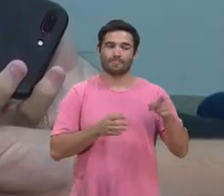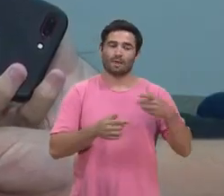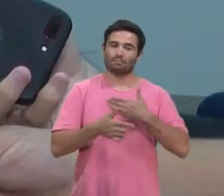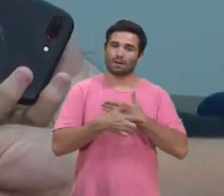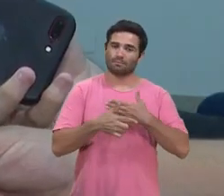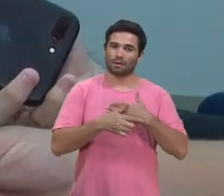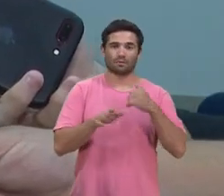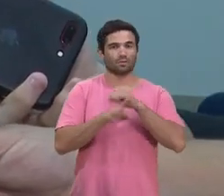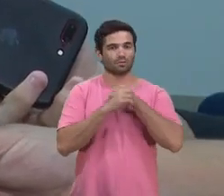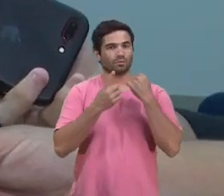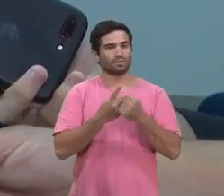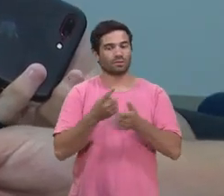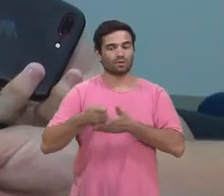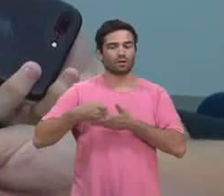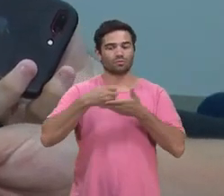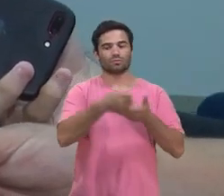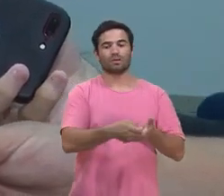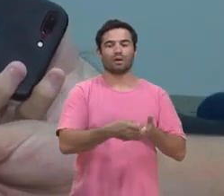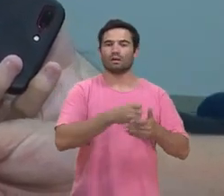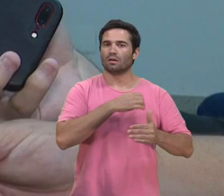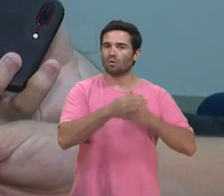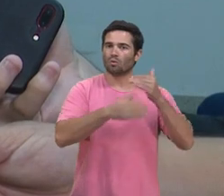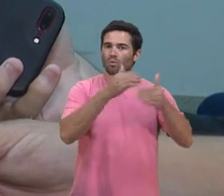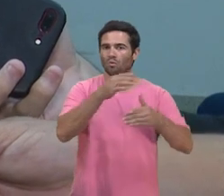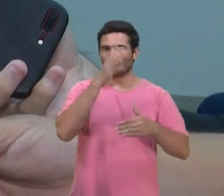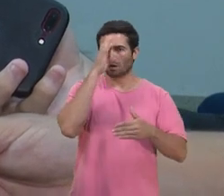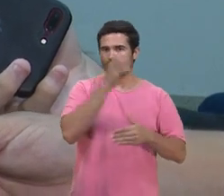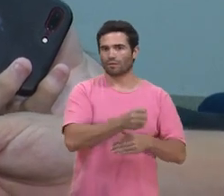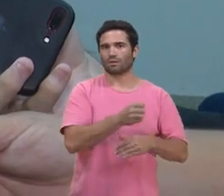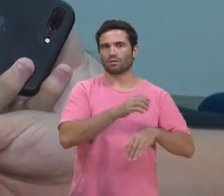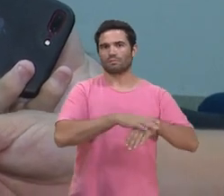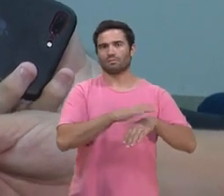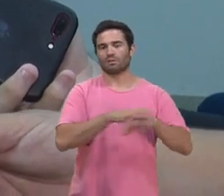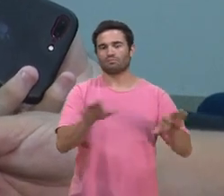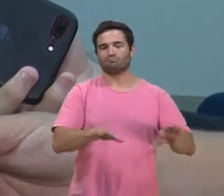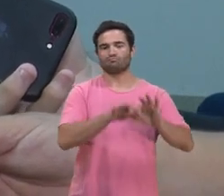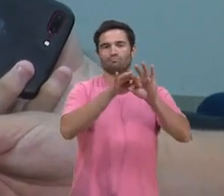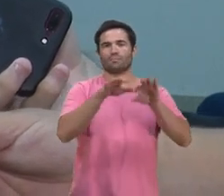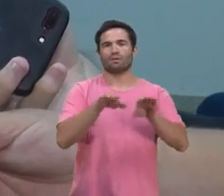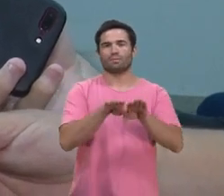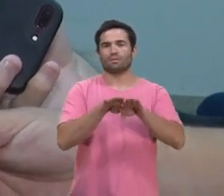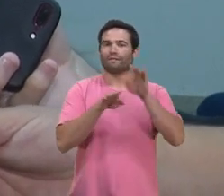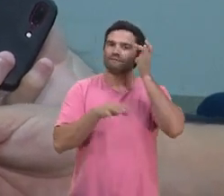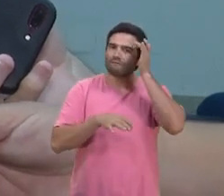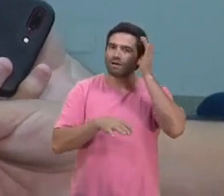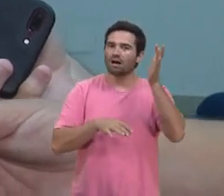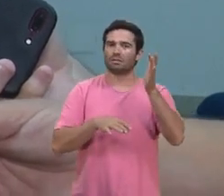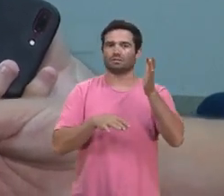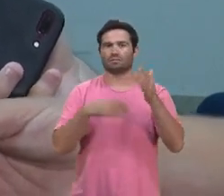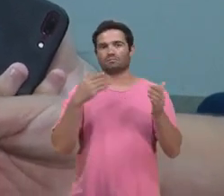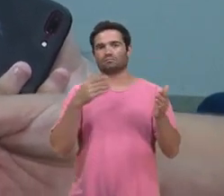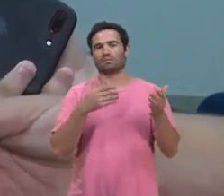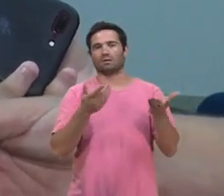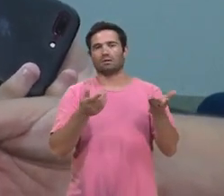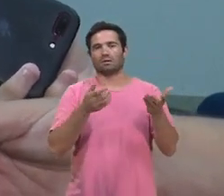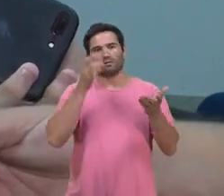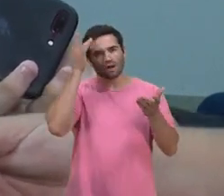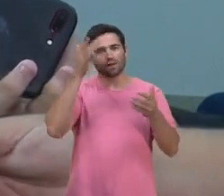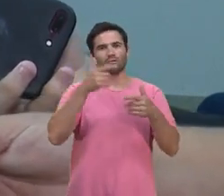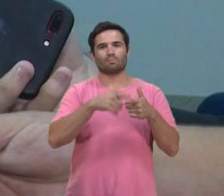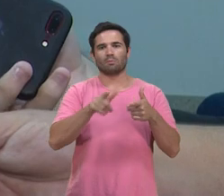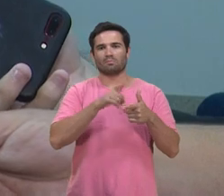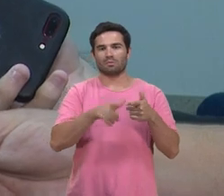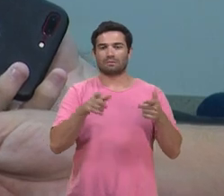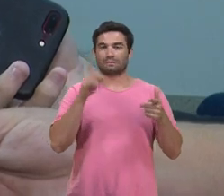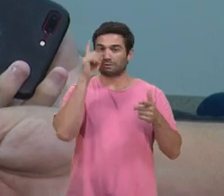papel da sociedade civil cooperar e colaborar para soluções que sejam extremamente integradoras e fáceis, né, acessíveis